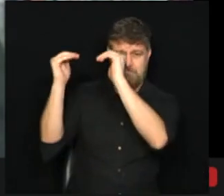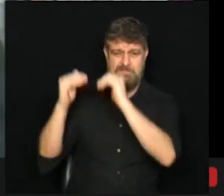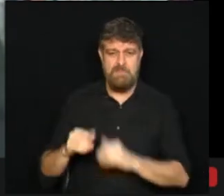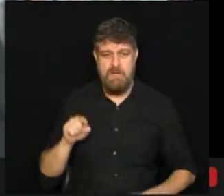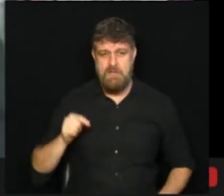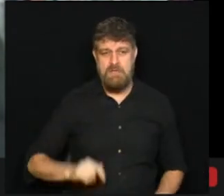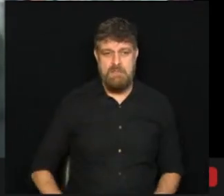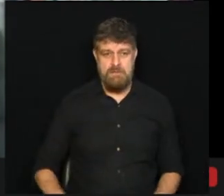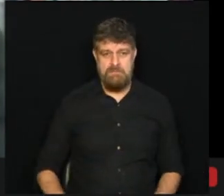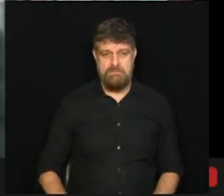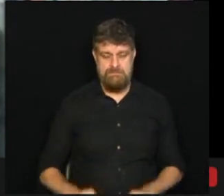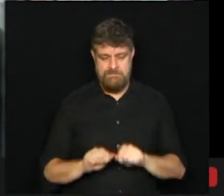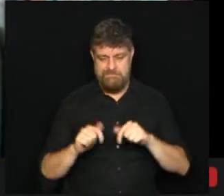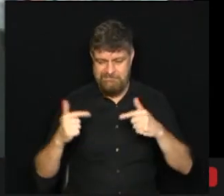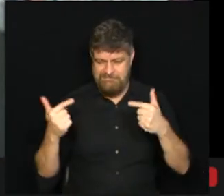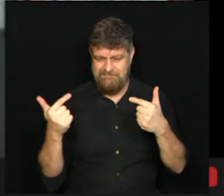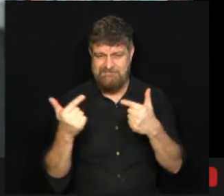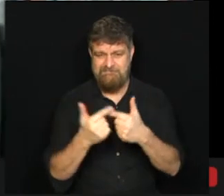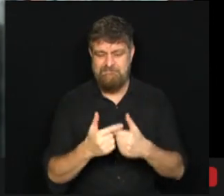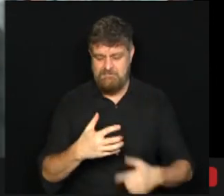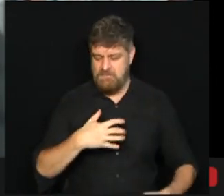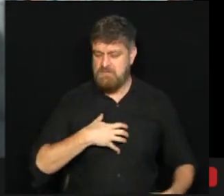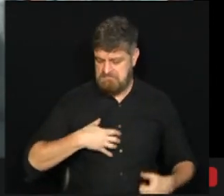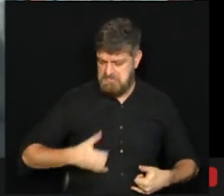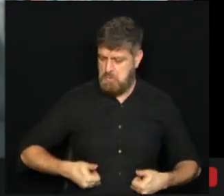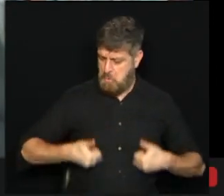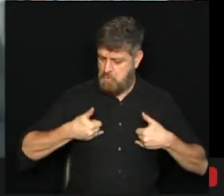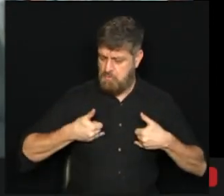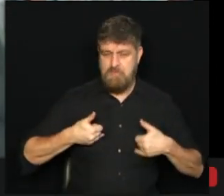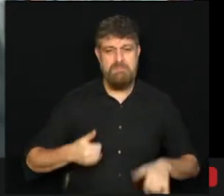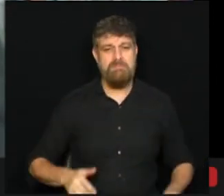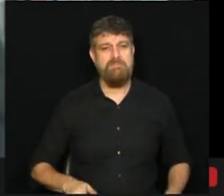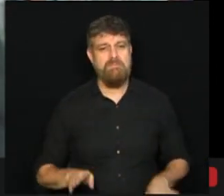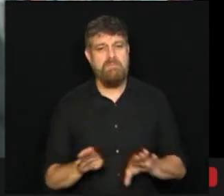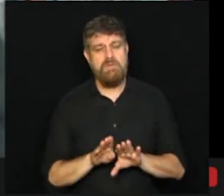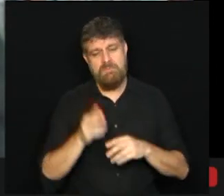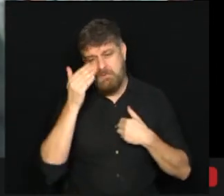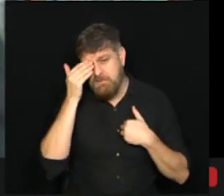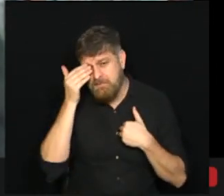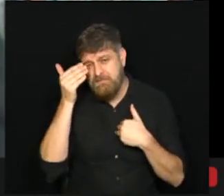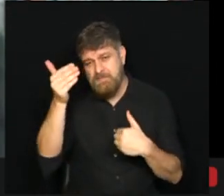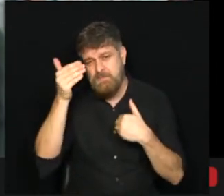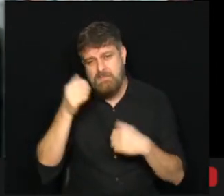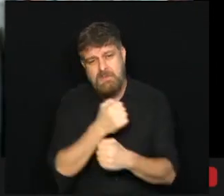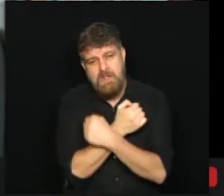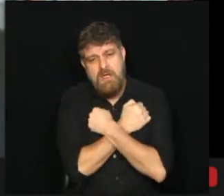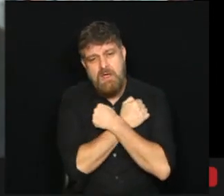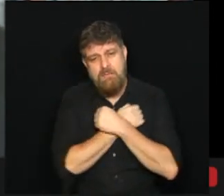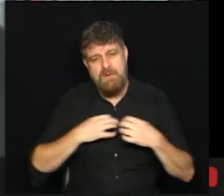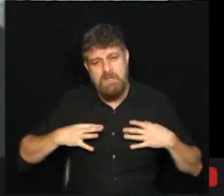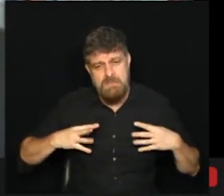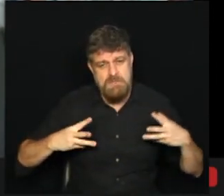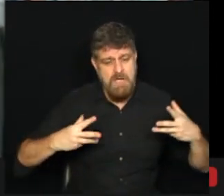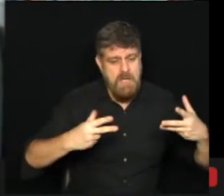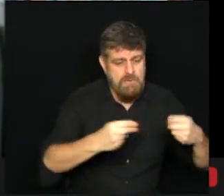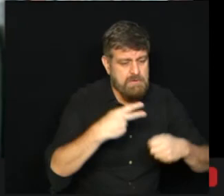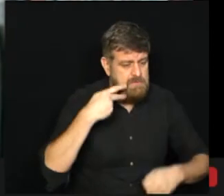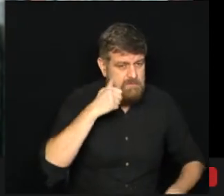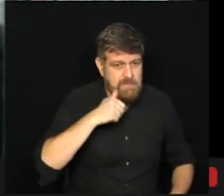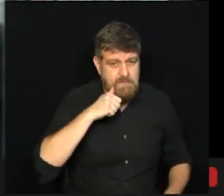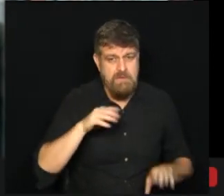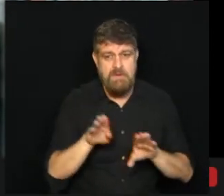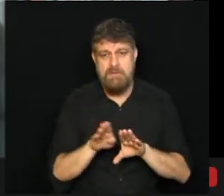o parlamento paulista. Então, fica aqui os meus agradecimentos, o meu abraço a todas as vereadoras e ao